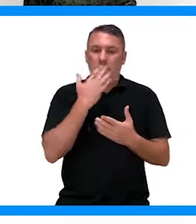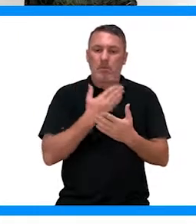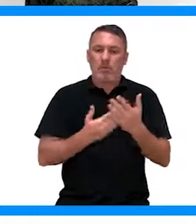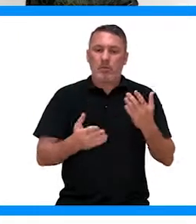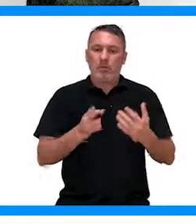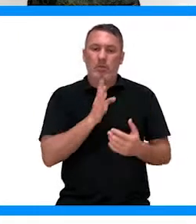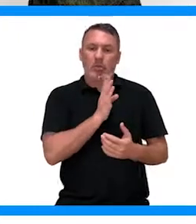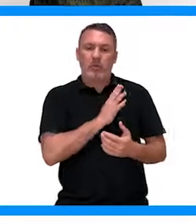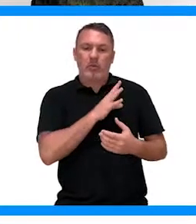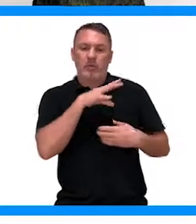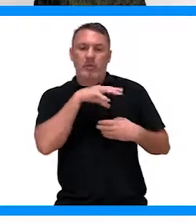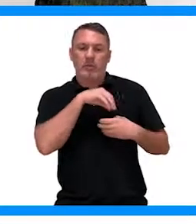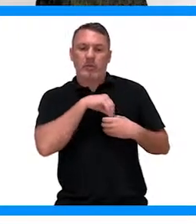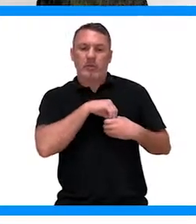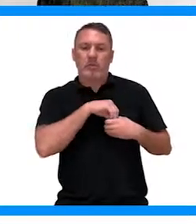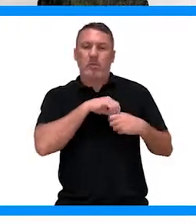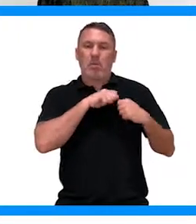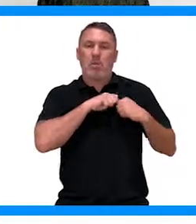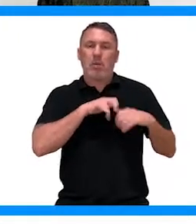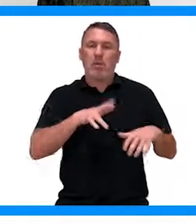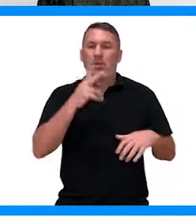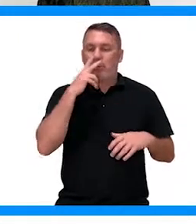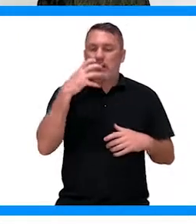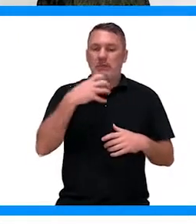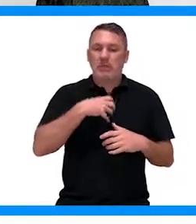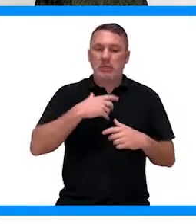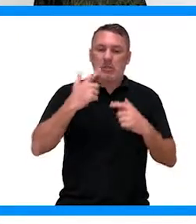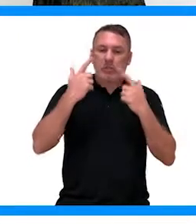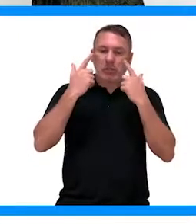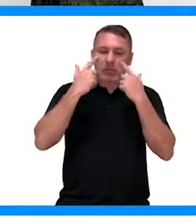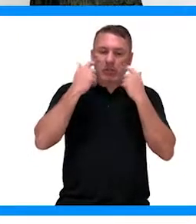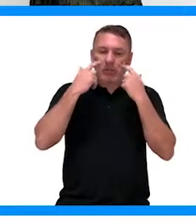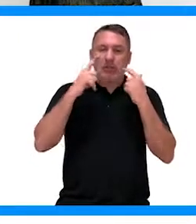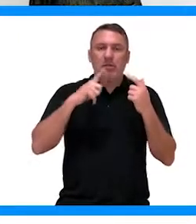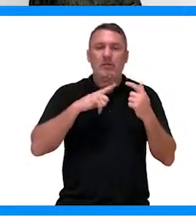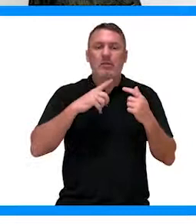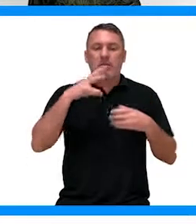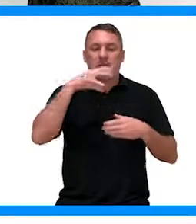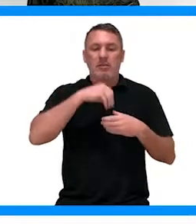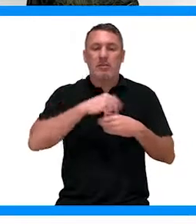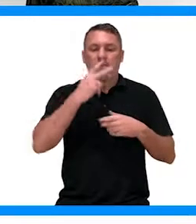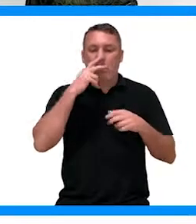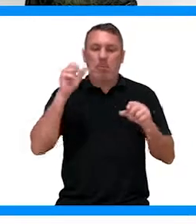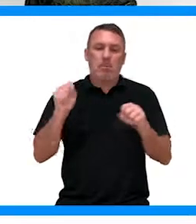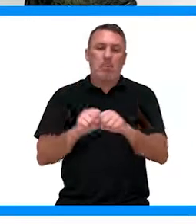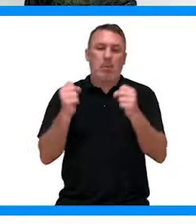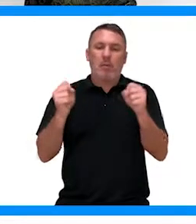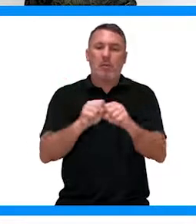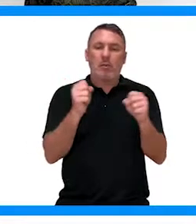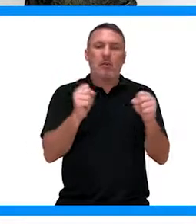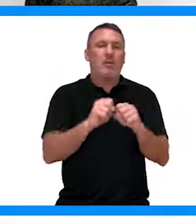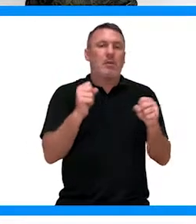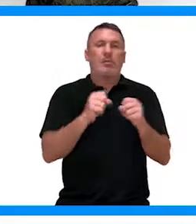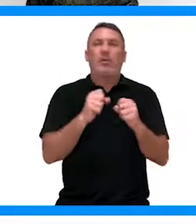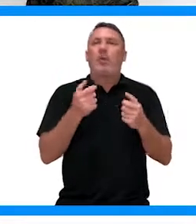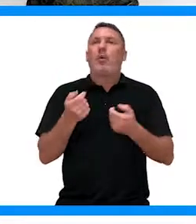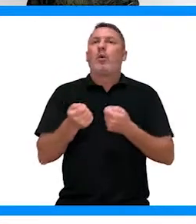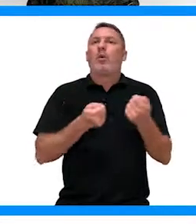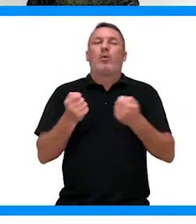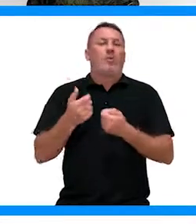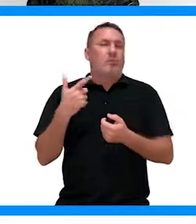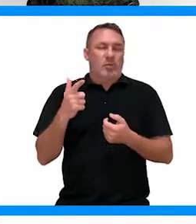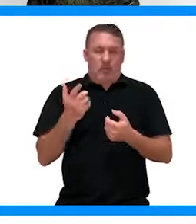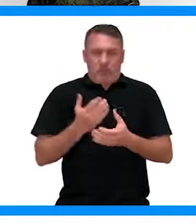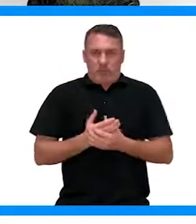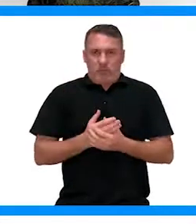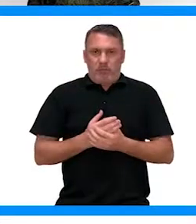mim, em um grande vazio, um vácuo que sugava a si próprio. Se formou qual redemoinho em meu peito, até explodir num